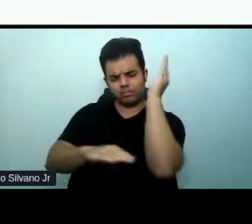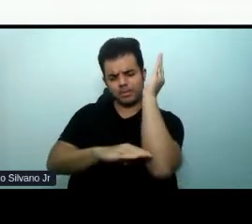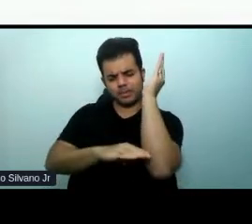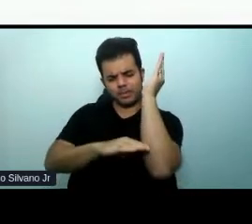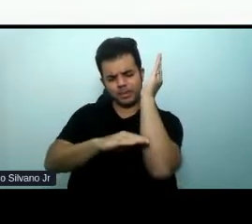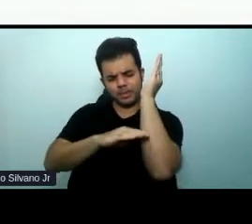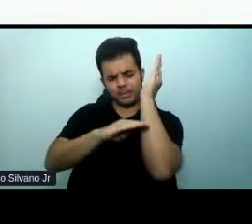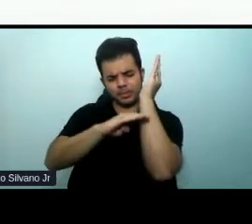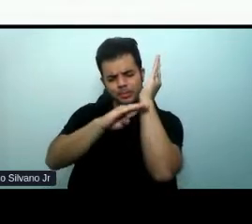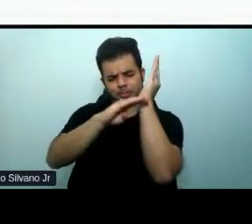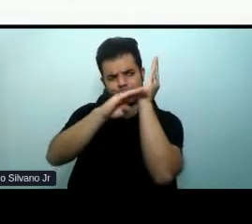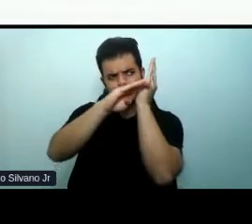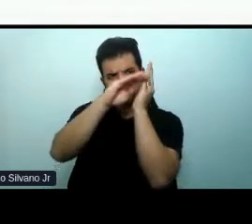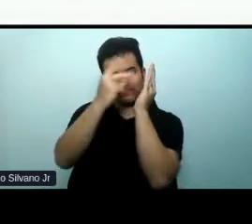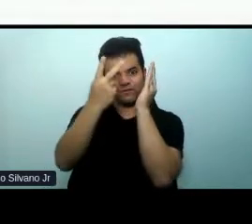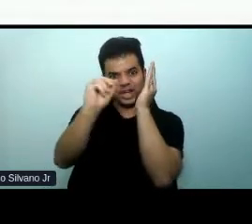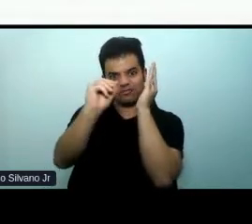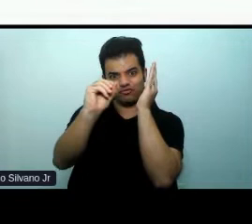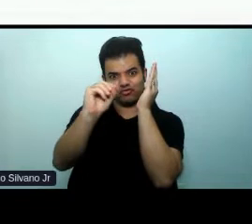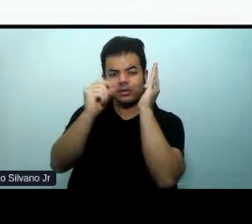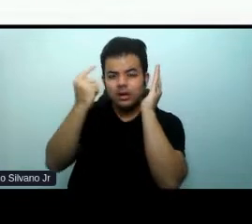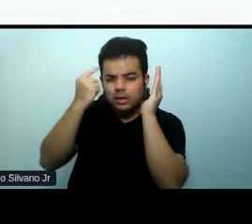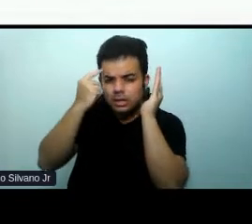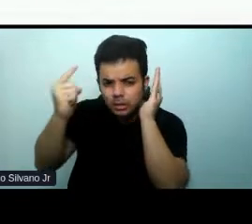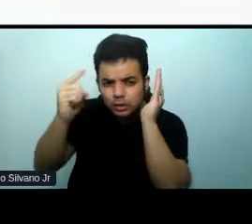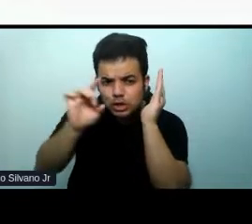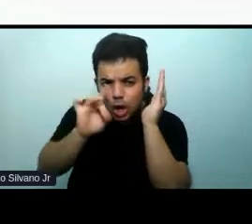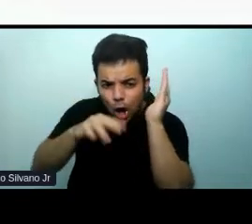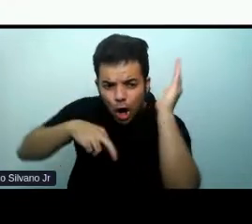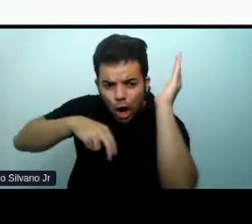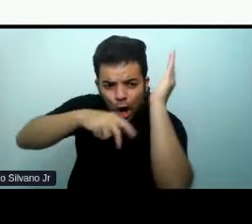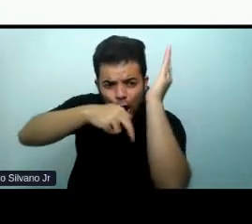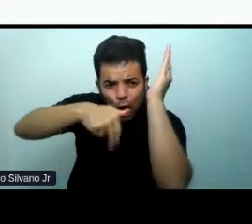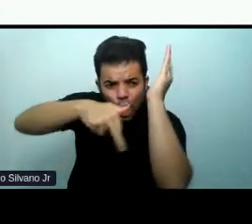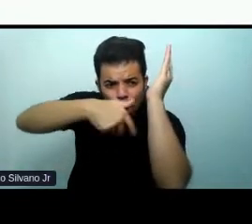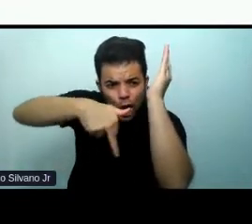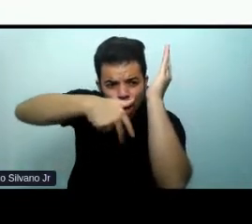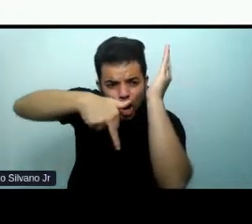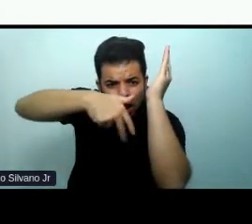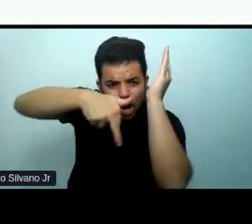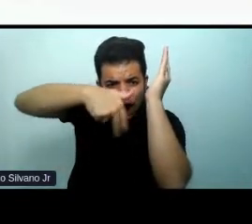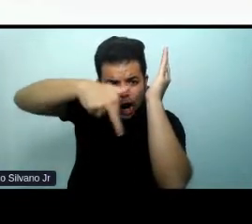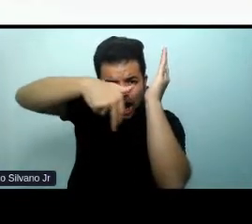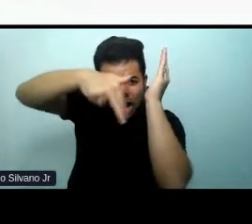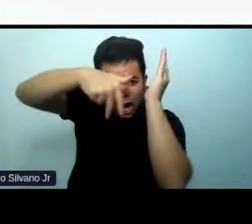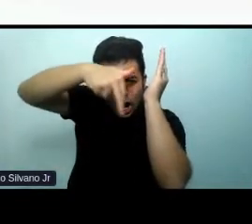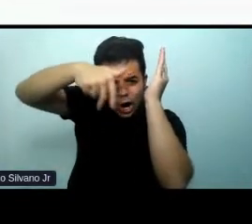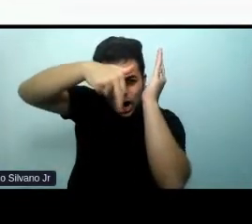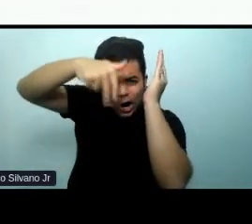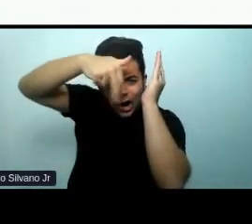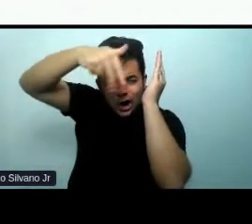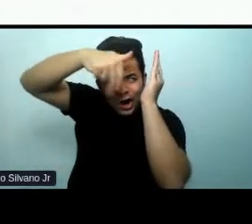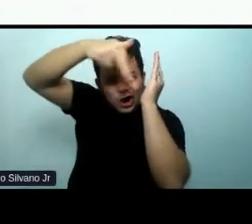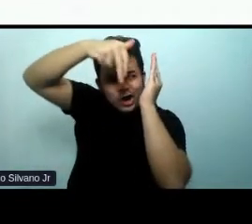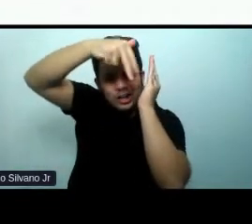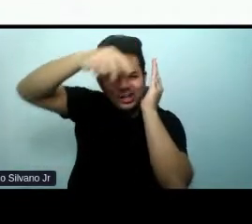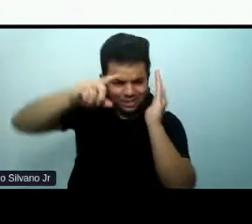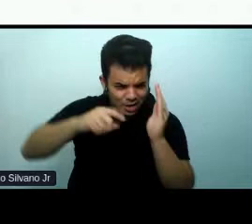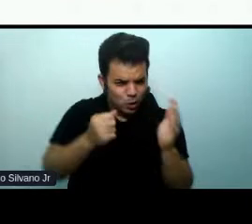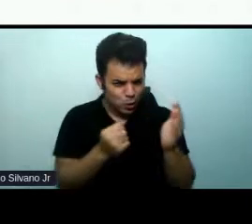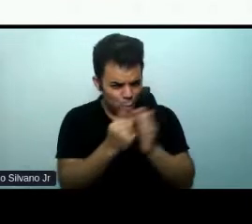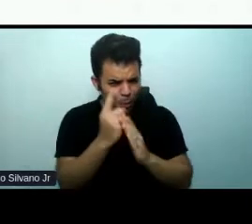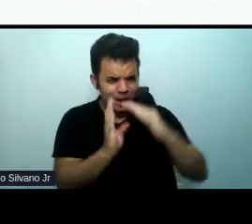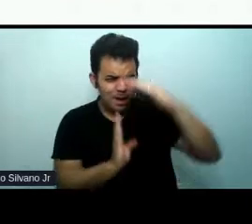andares, se ele só tiver escadas, será que alguém vai comprar o apartamento no